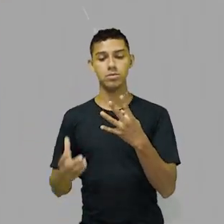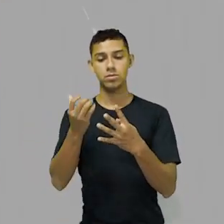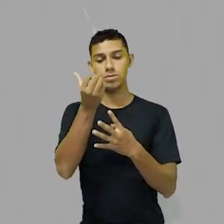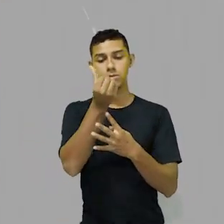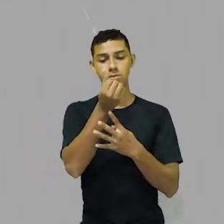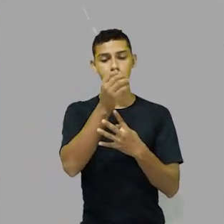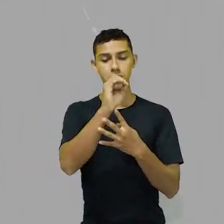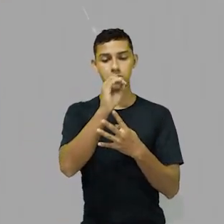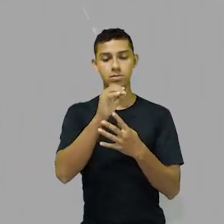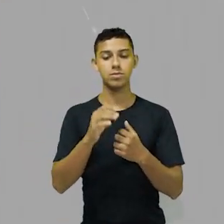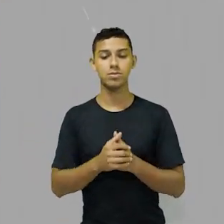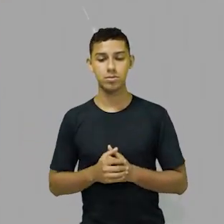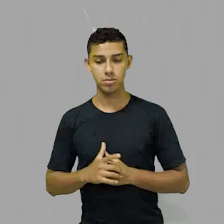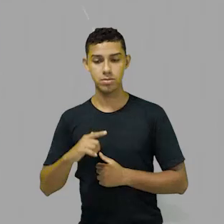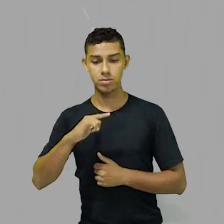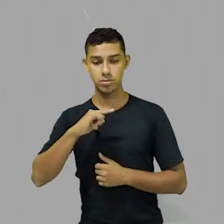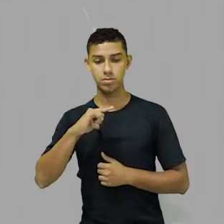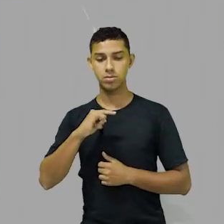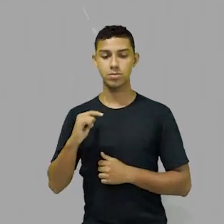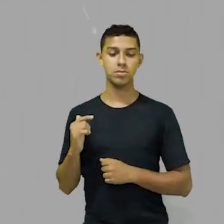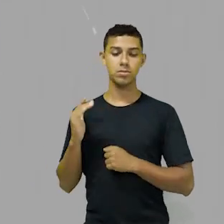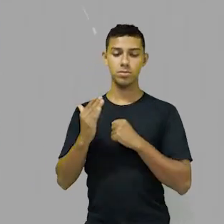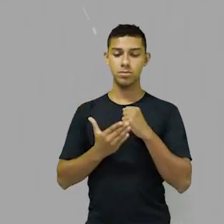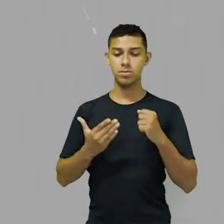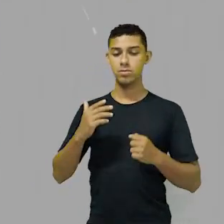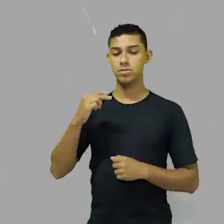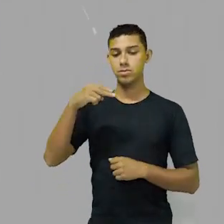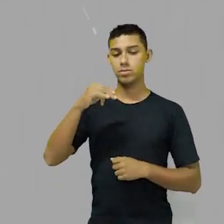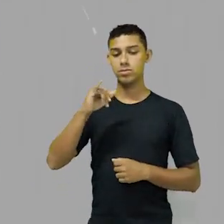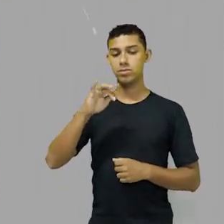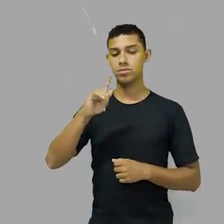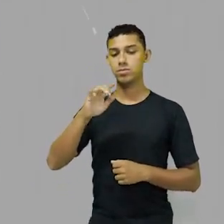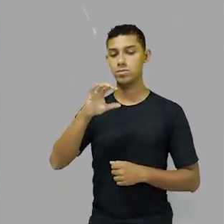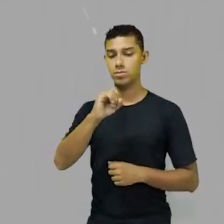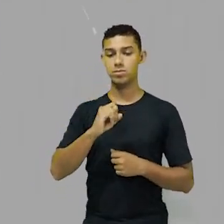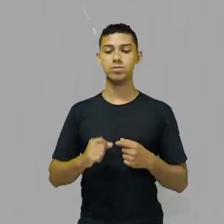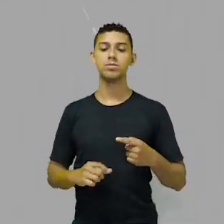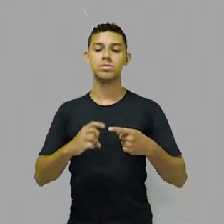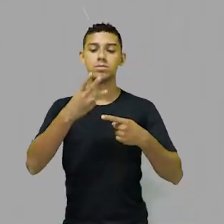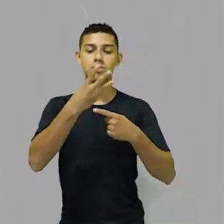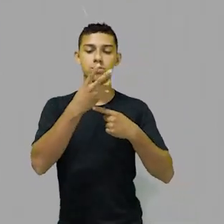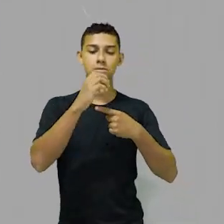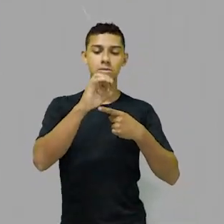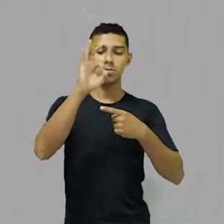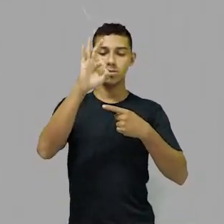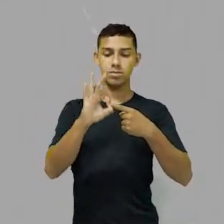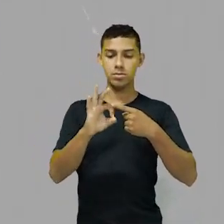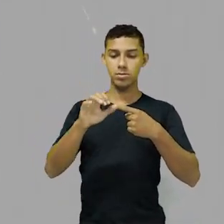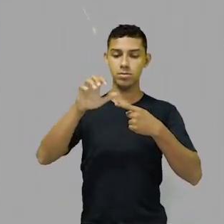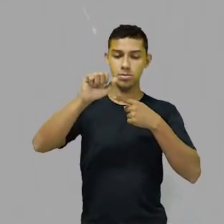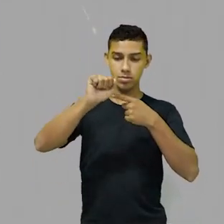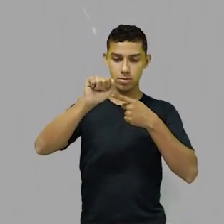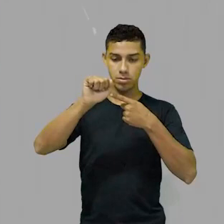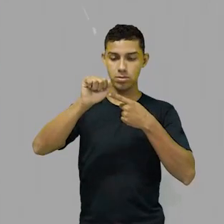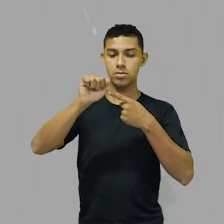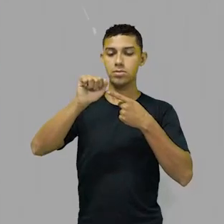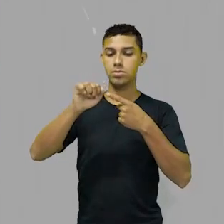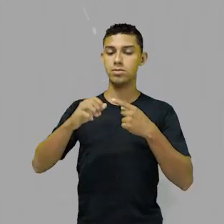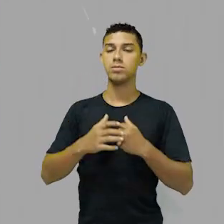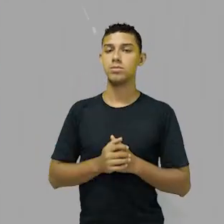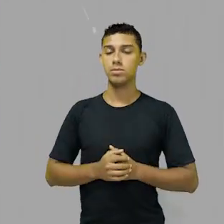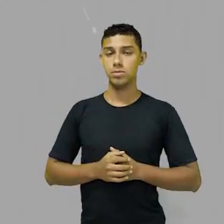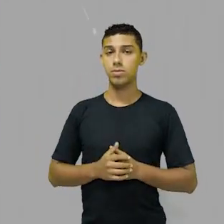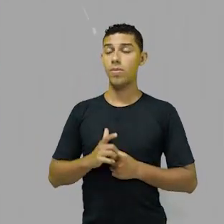tem uma base nitrogenada. E ele está dizendo que 30% dos nucleotídeos dessa molécula é de